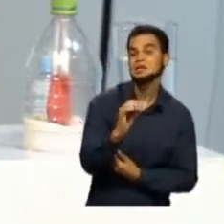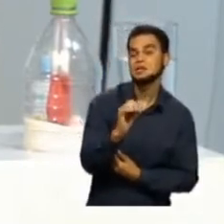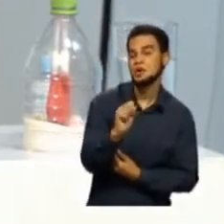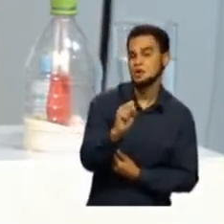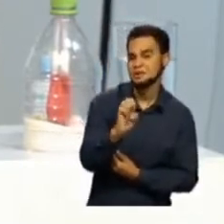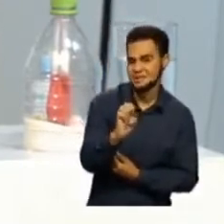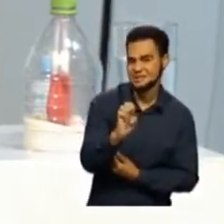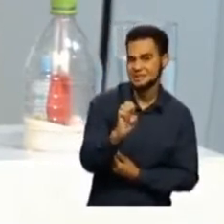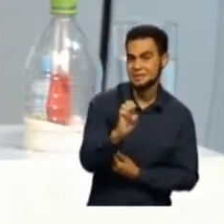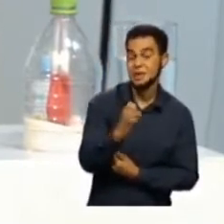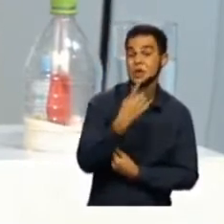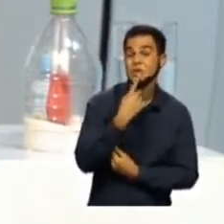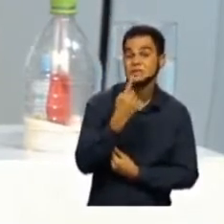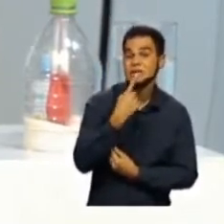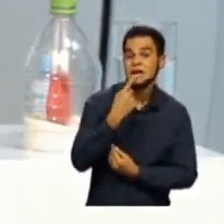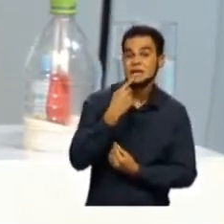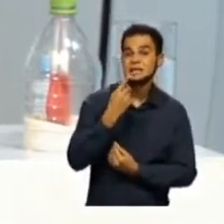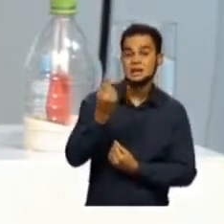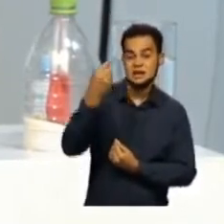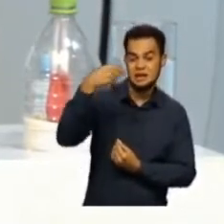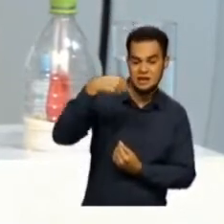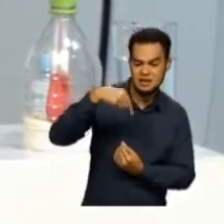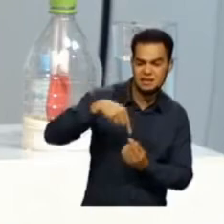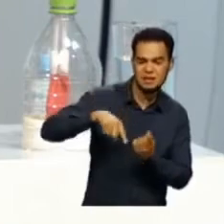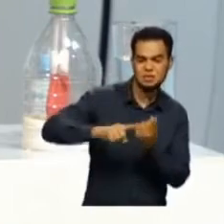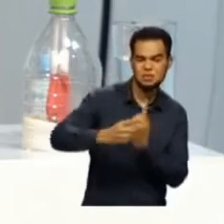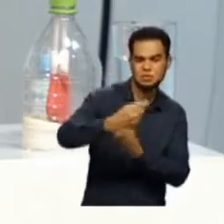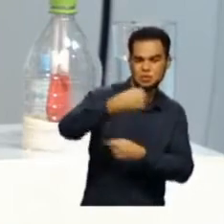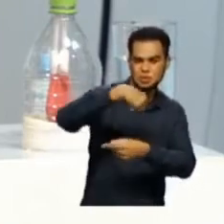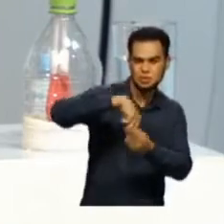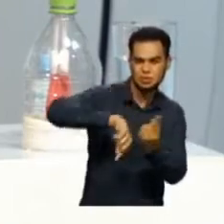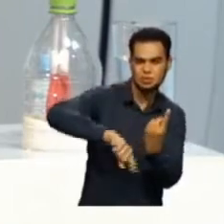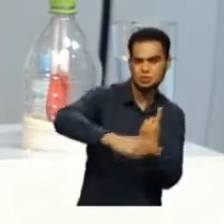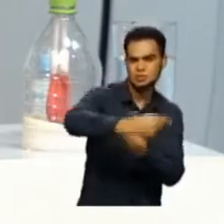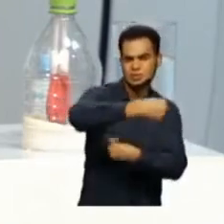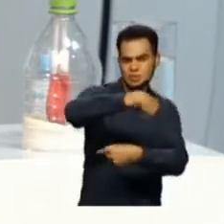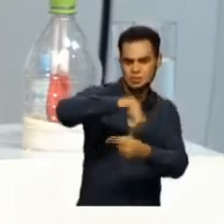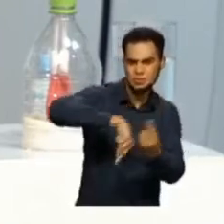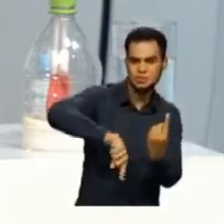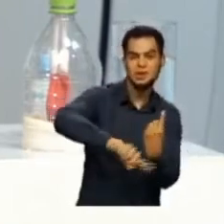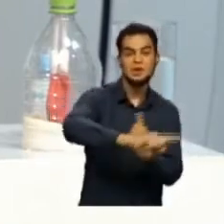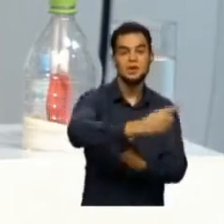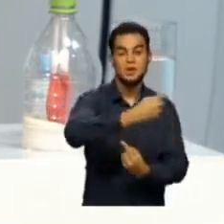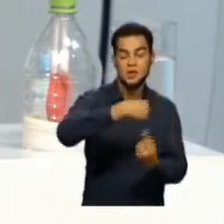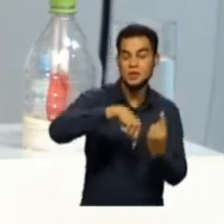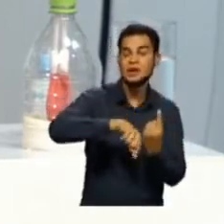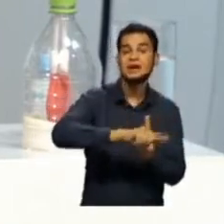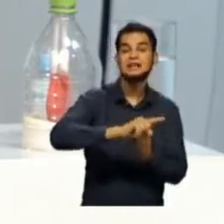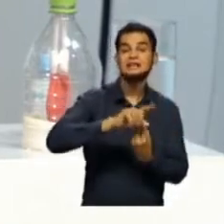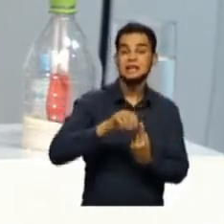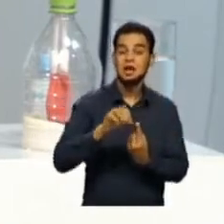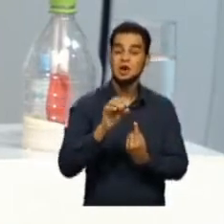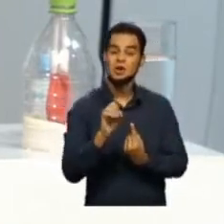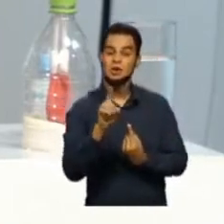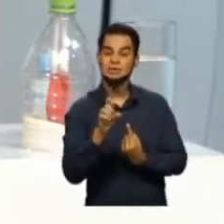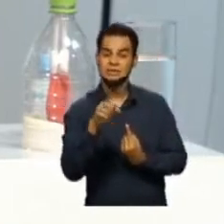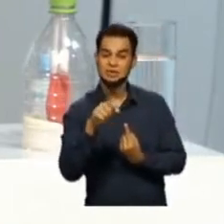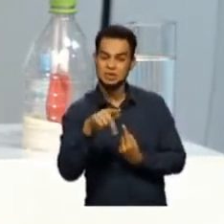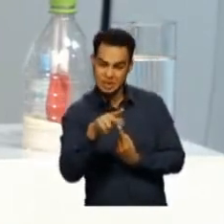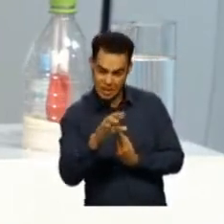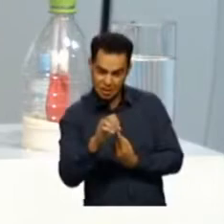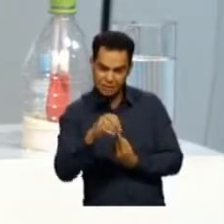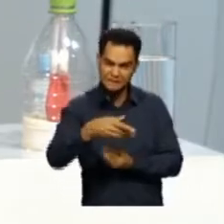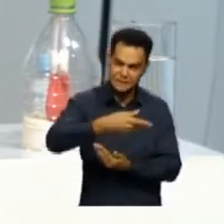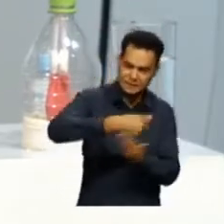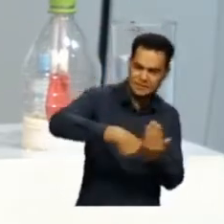em oxigênio, dirige até as células, ocorreu a combustão nas células, ele volta rico em gás carbônico. Então, essa